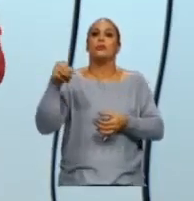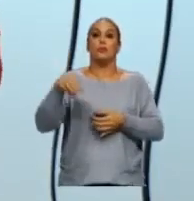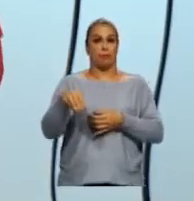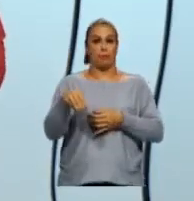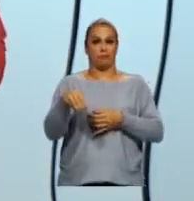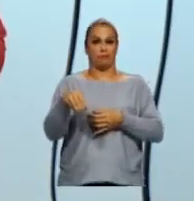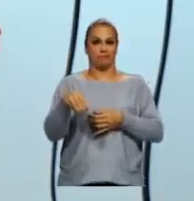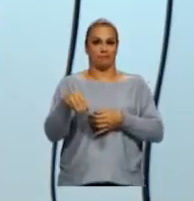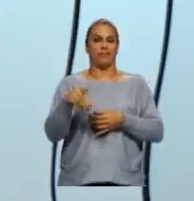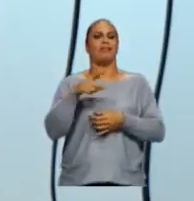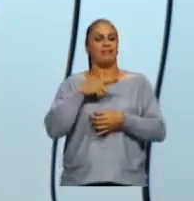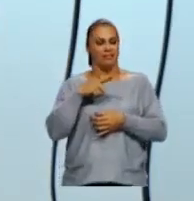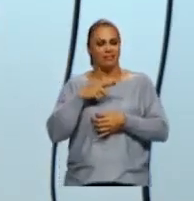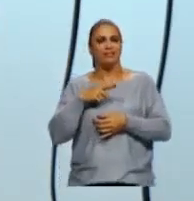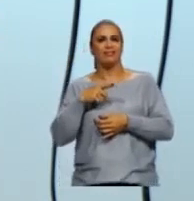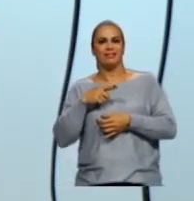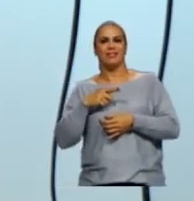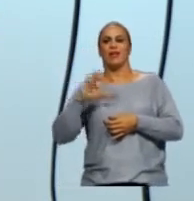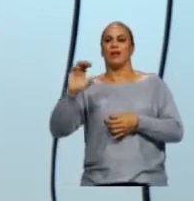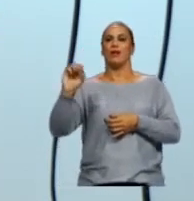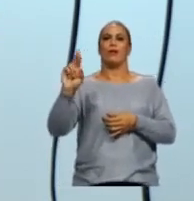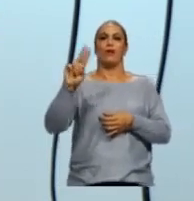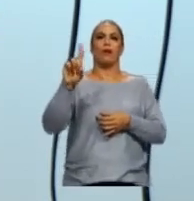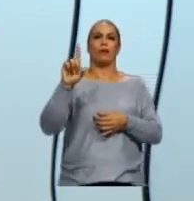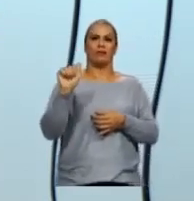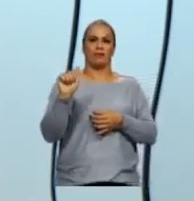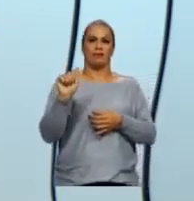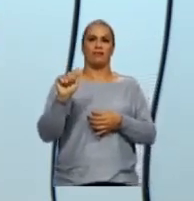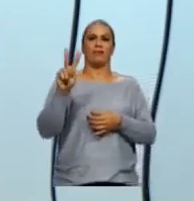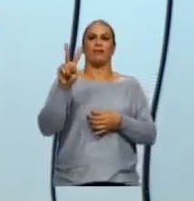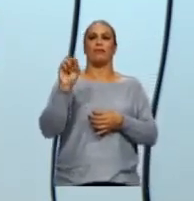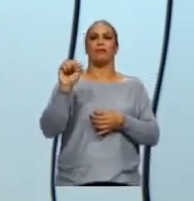cordas vocais, que onde vai dar a voz para nós.